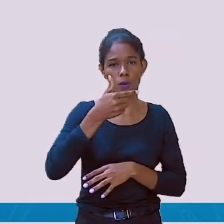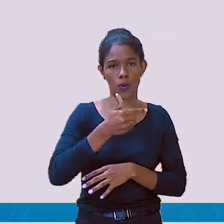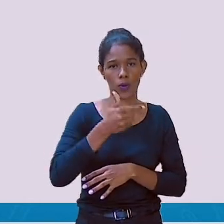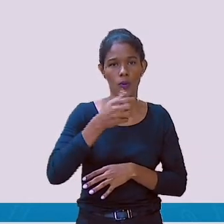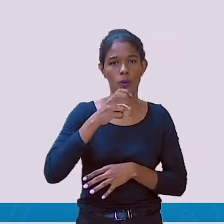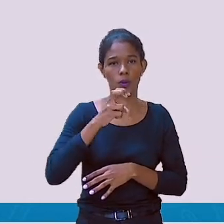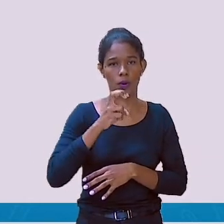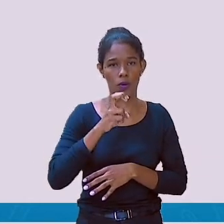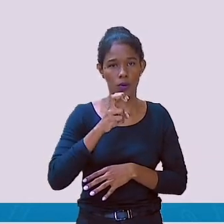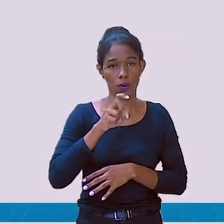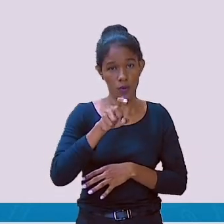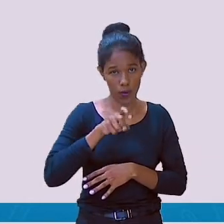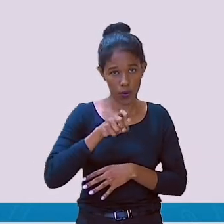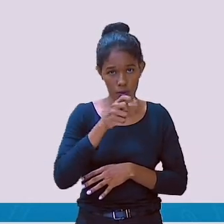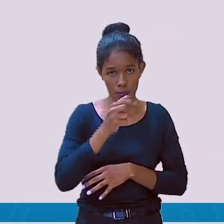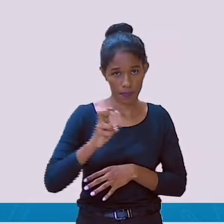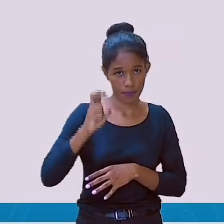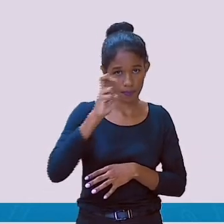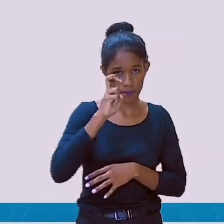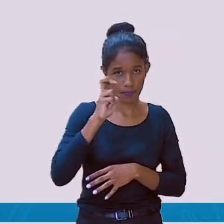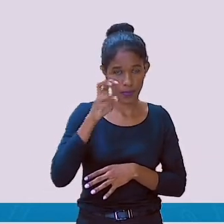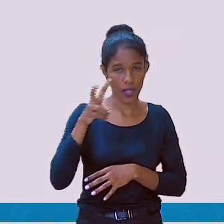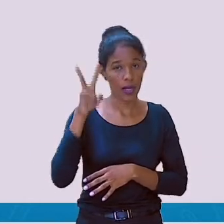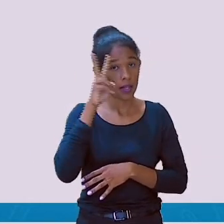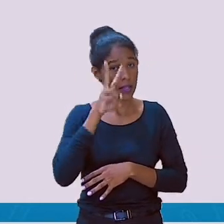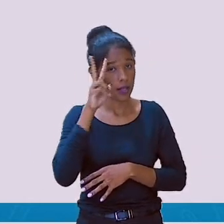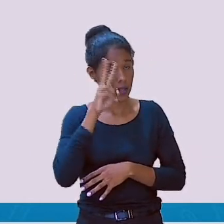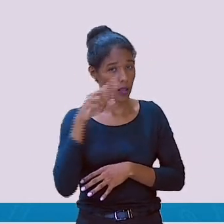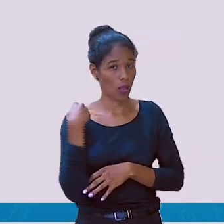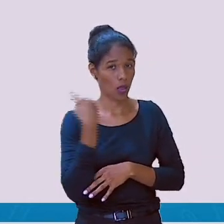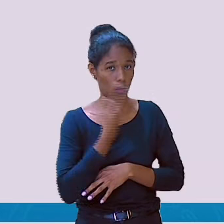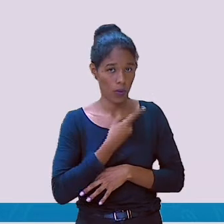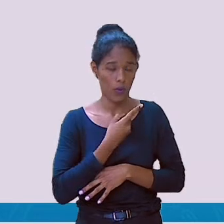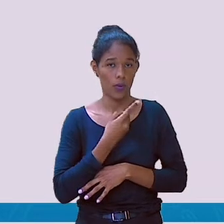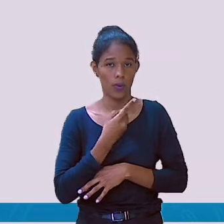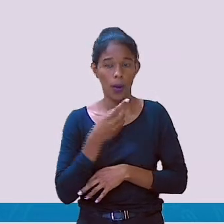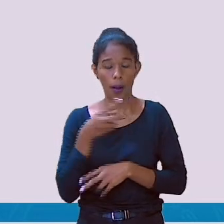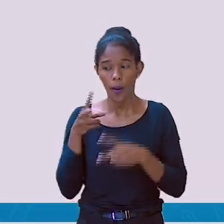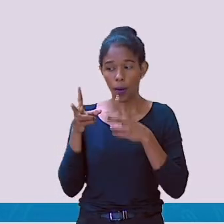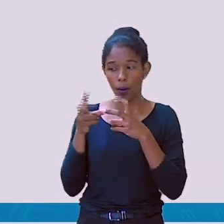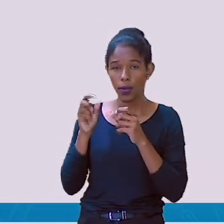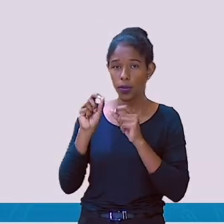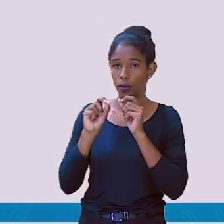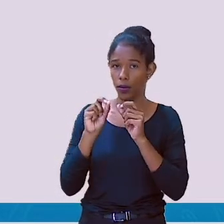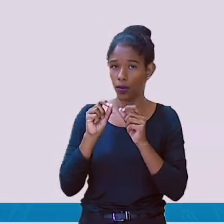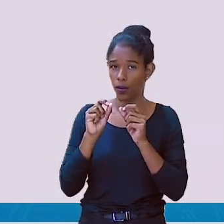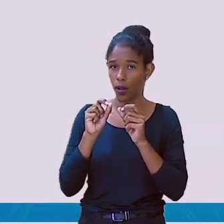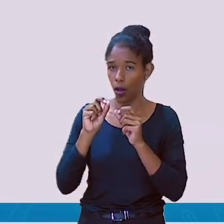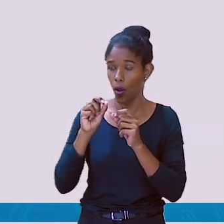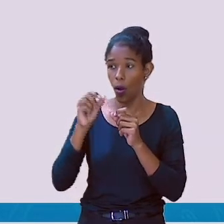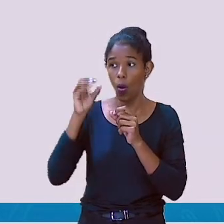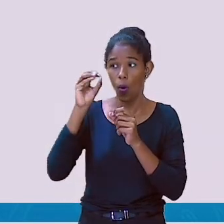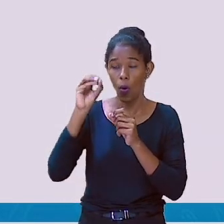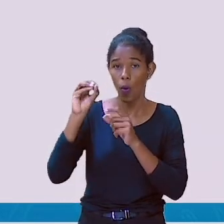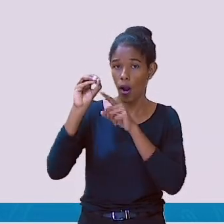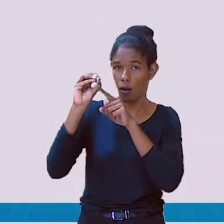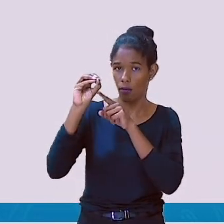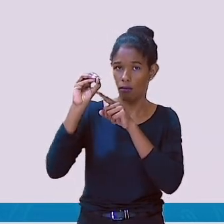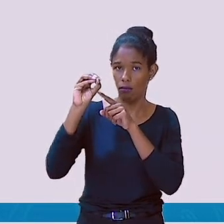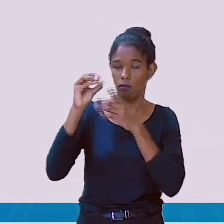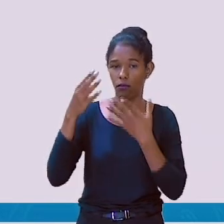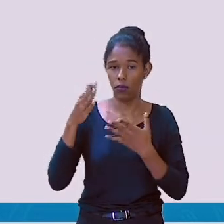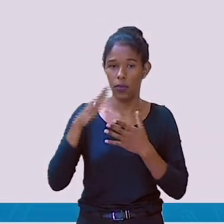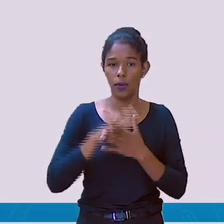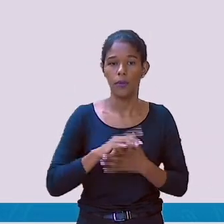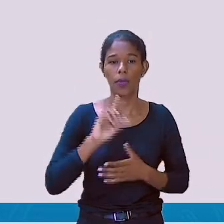quinta potência. Lembrando que nós estamos observando o grau, né? Então, vejam lá, o próximo